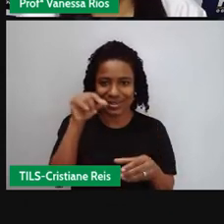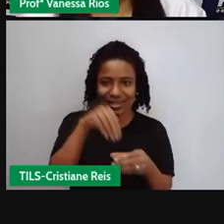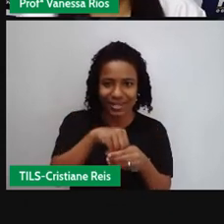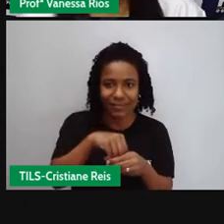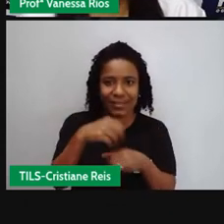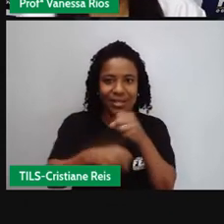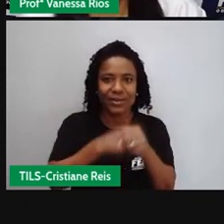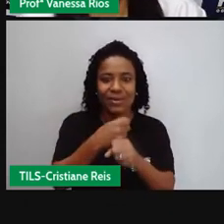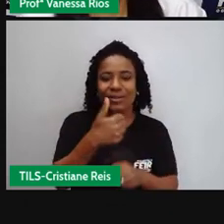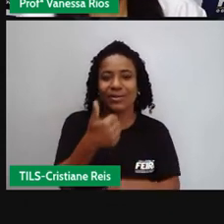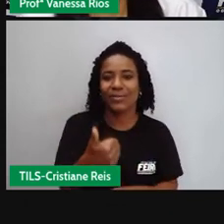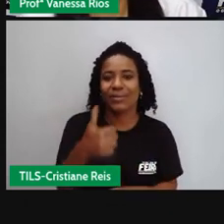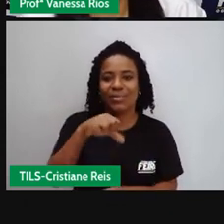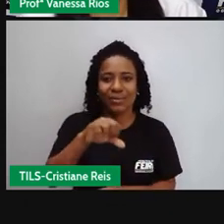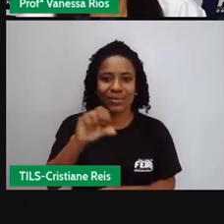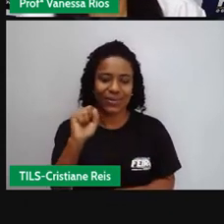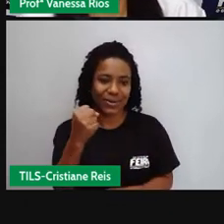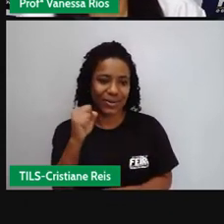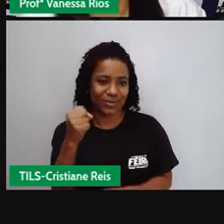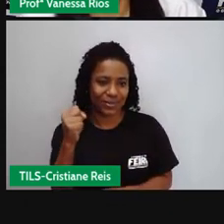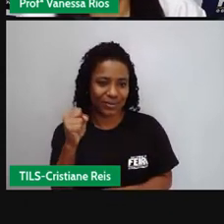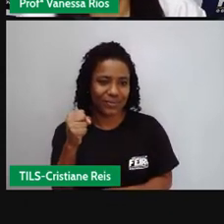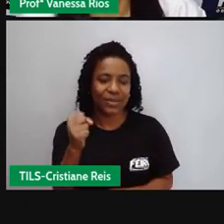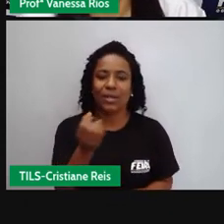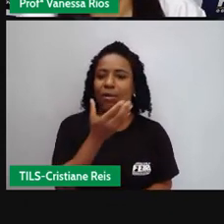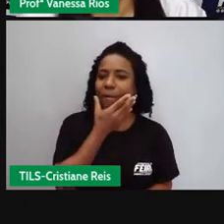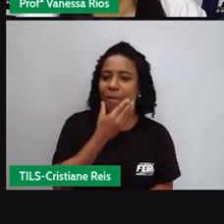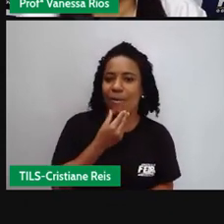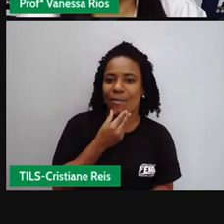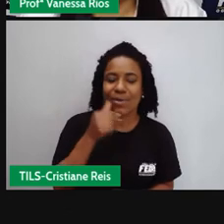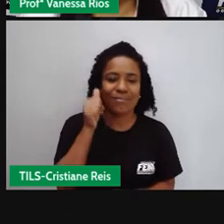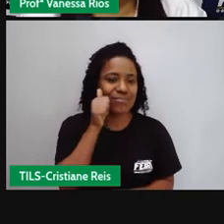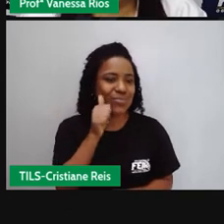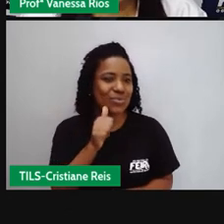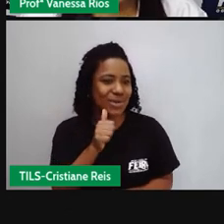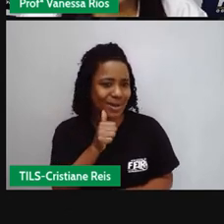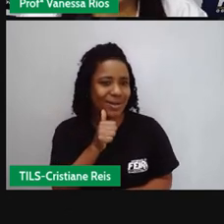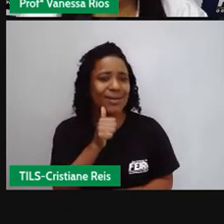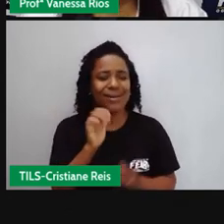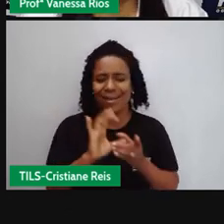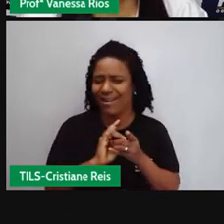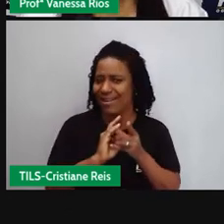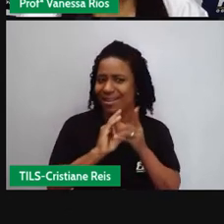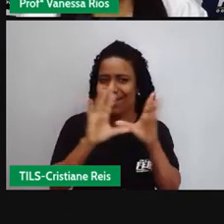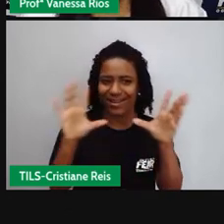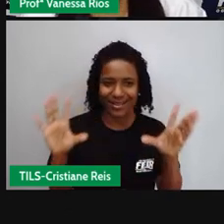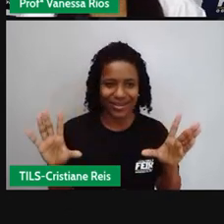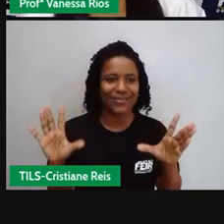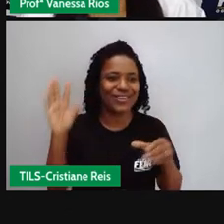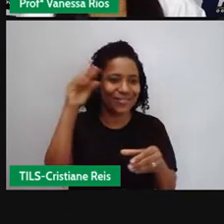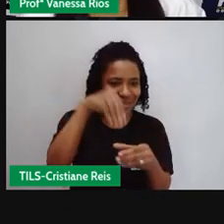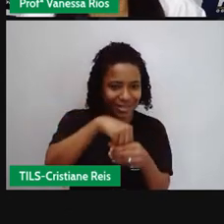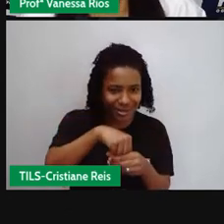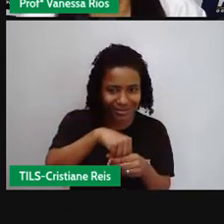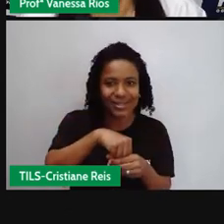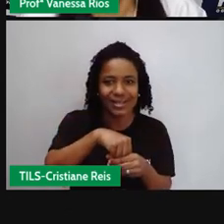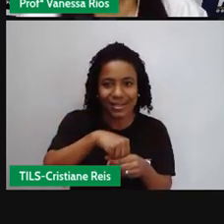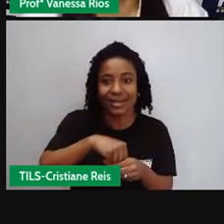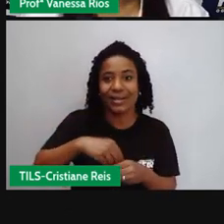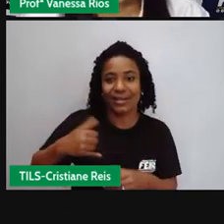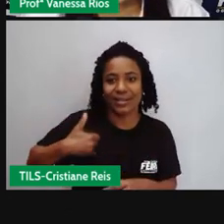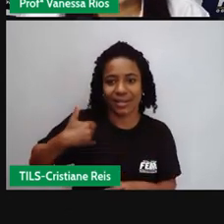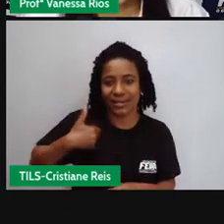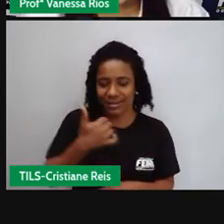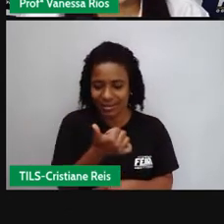e mulheres e facultativo para pessoas de 16 e 17 anos e maiores de 70 anos e